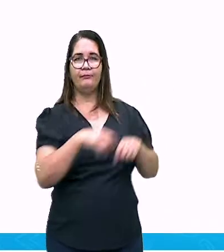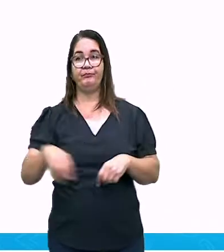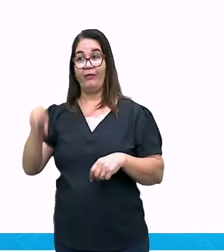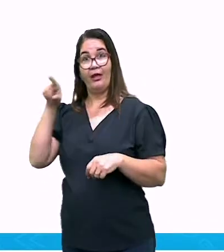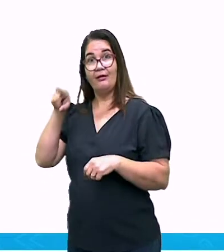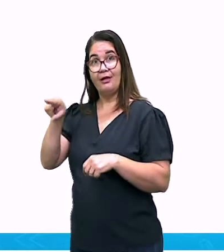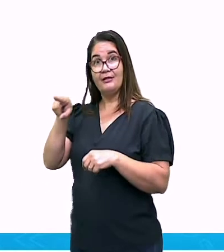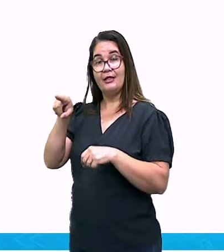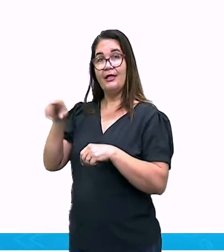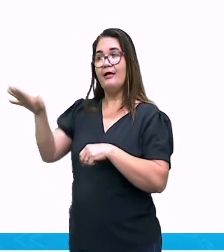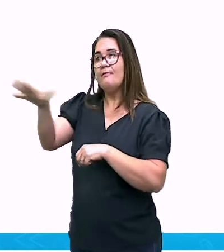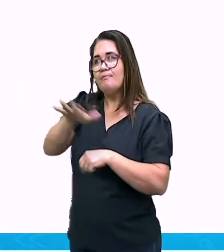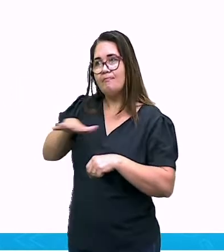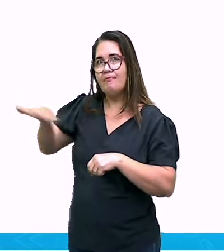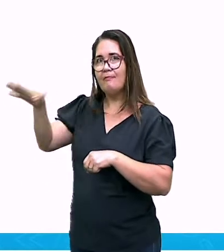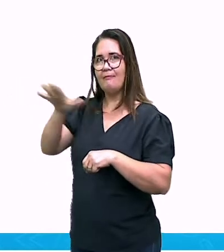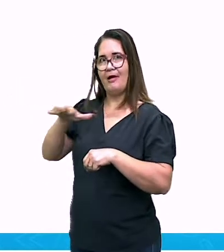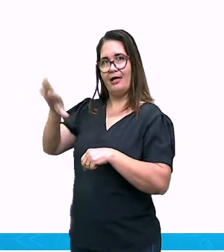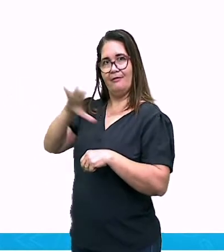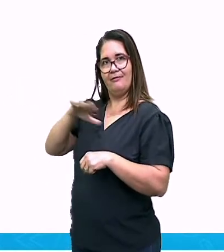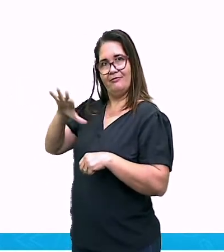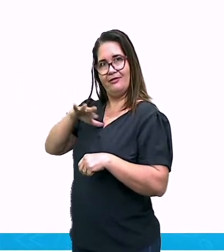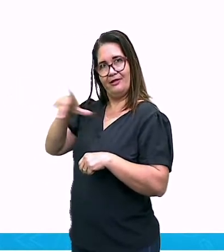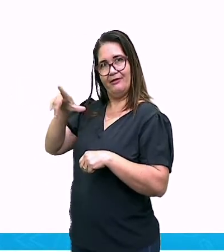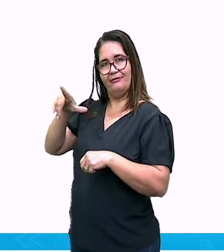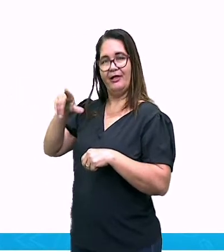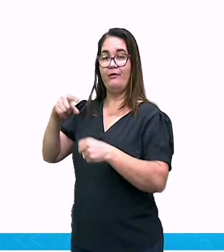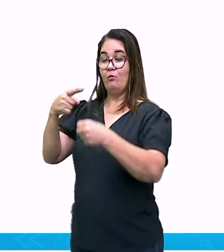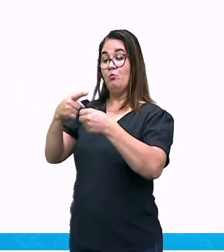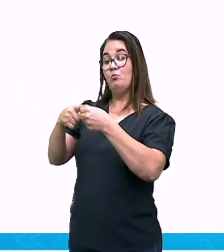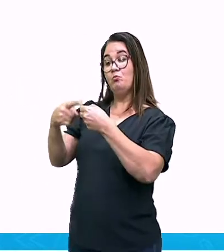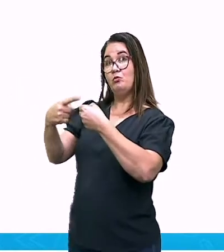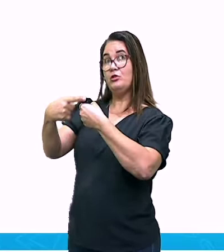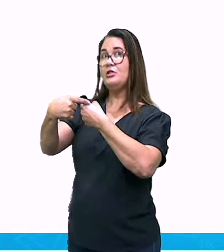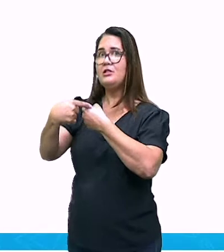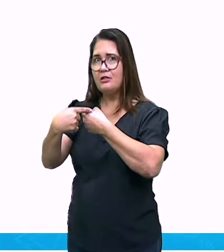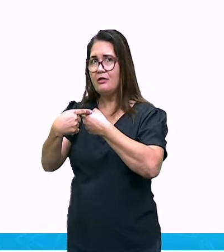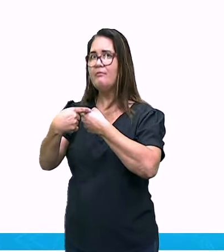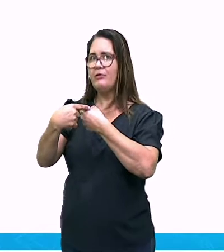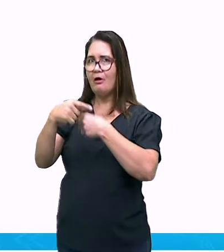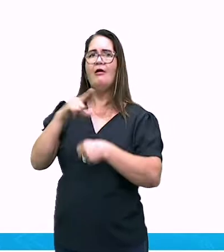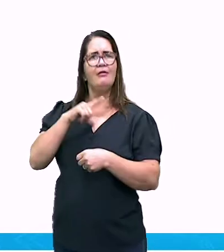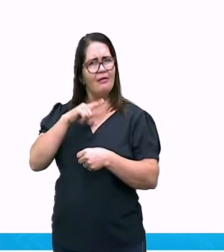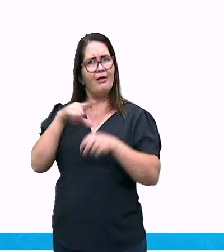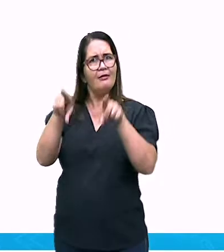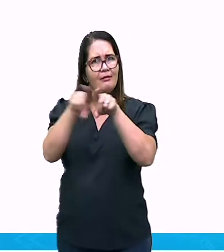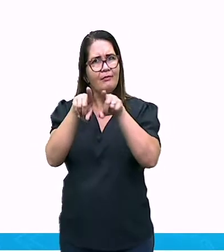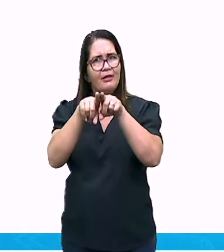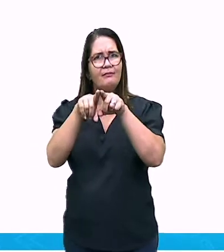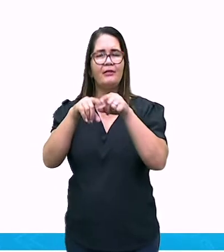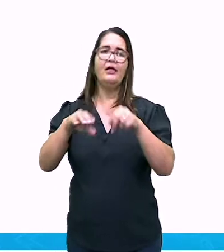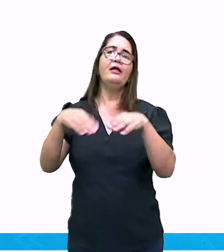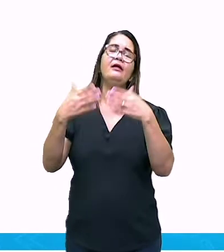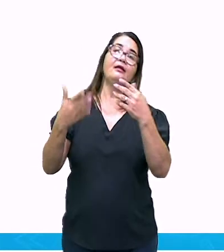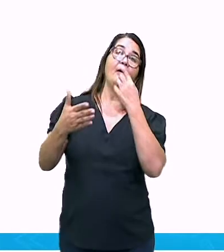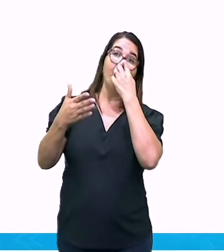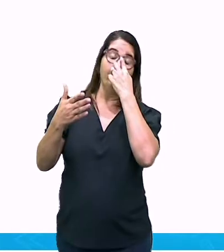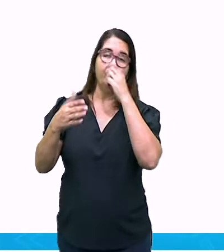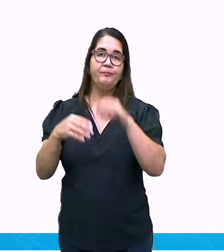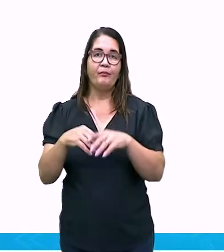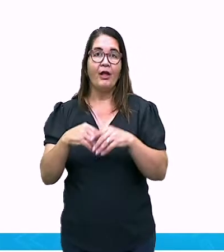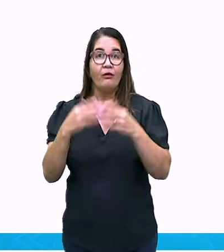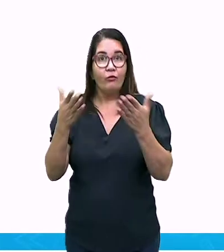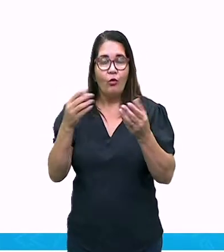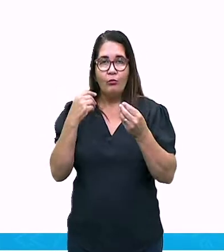município está em vermelho. Falaremos um pouquinho sobre ela. E não qualquer área urbanizada,